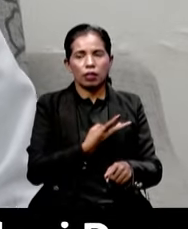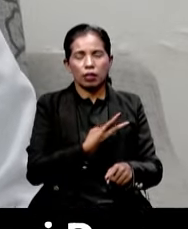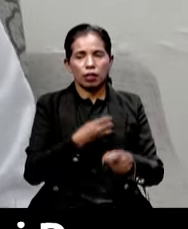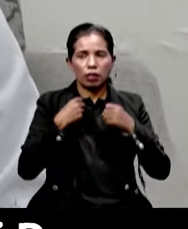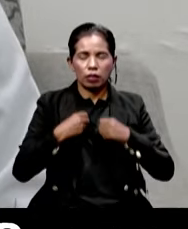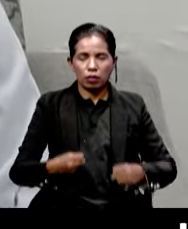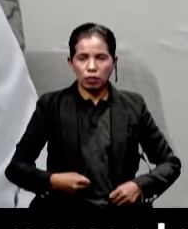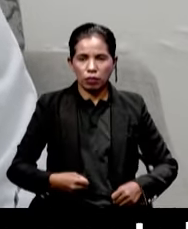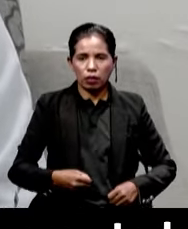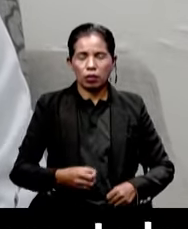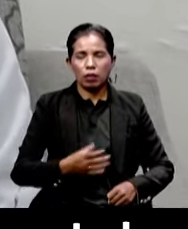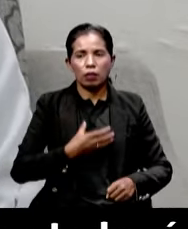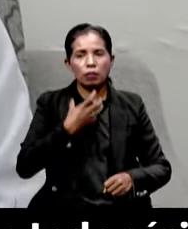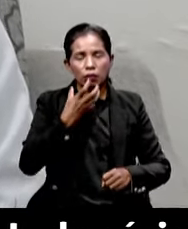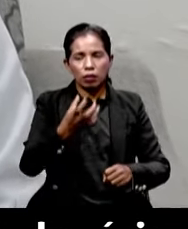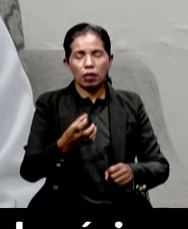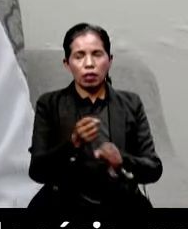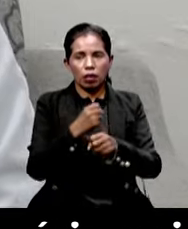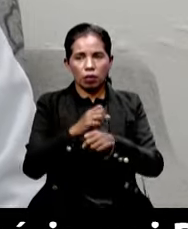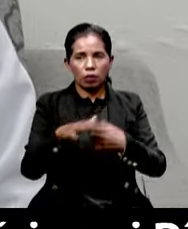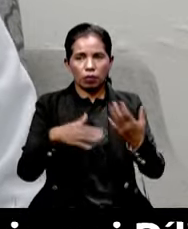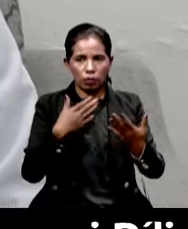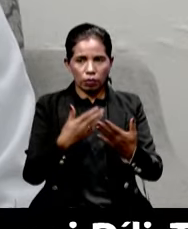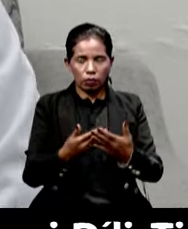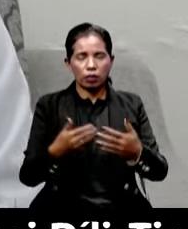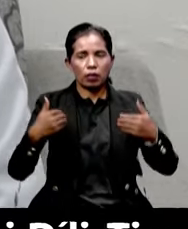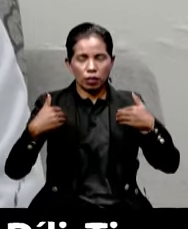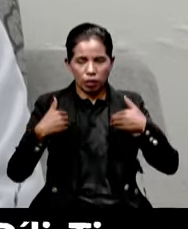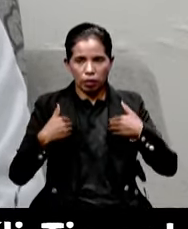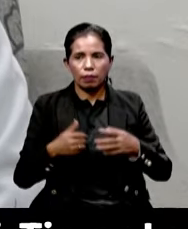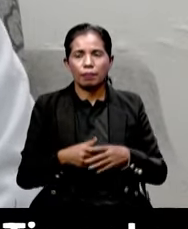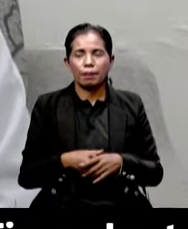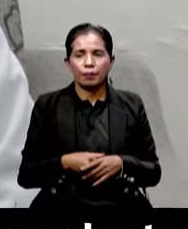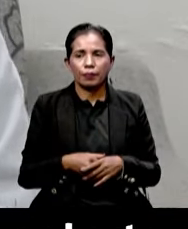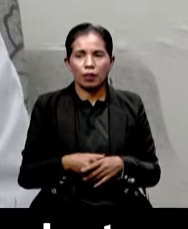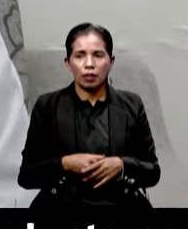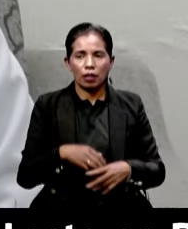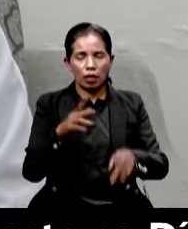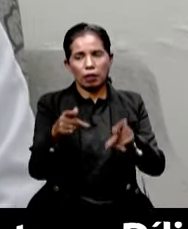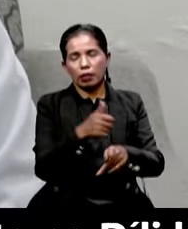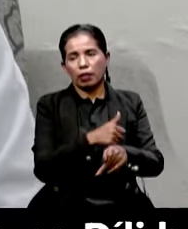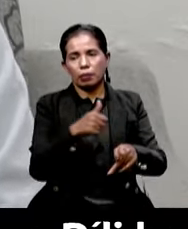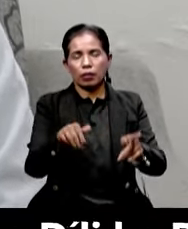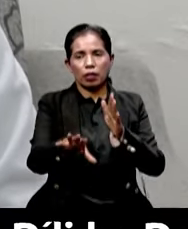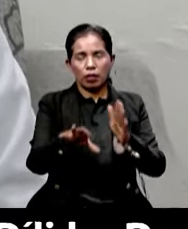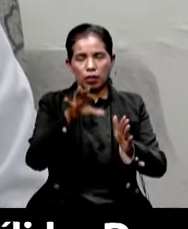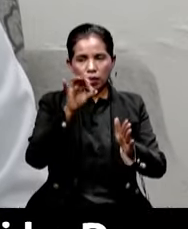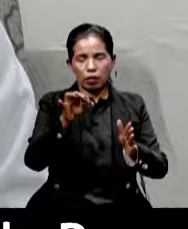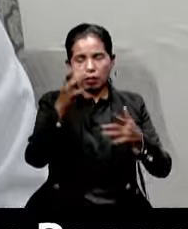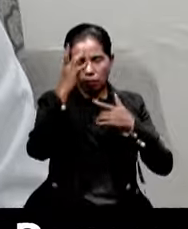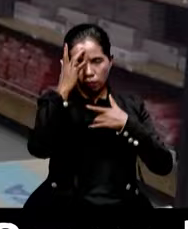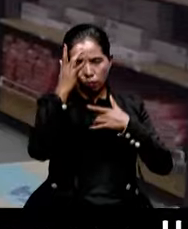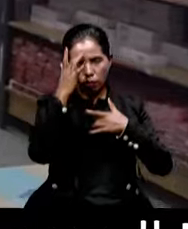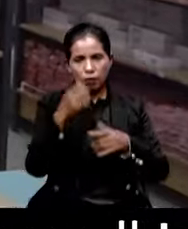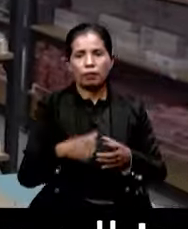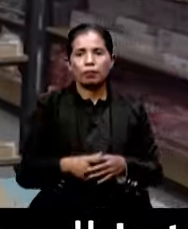la ransae idene hotu mak sintomas nebe mosu iha emasera hetan moras